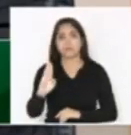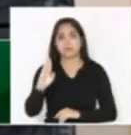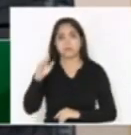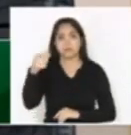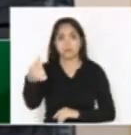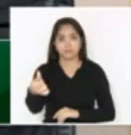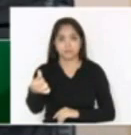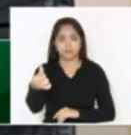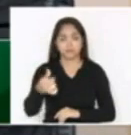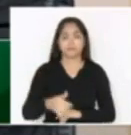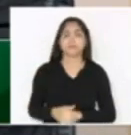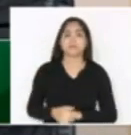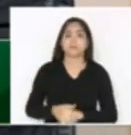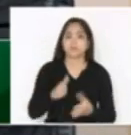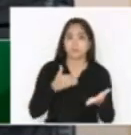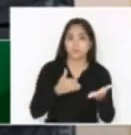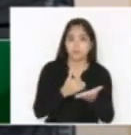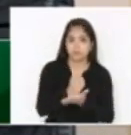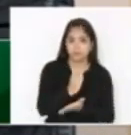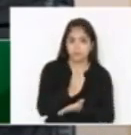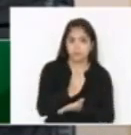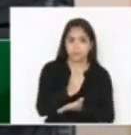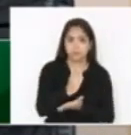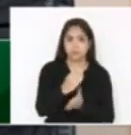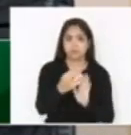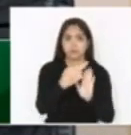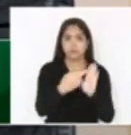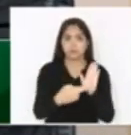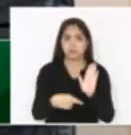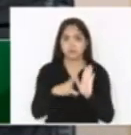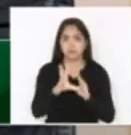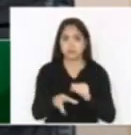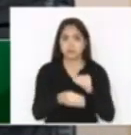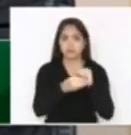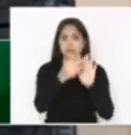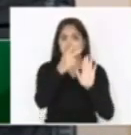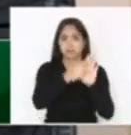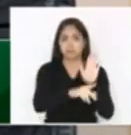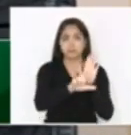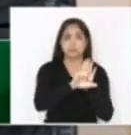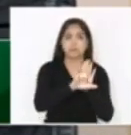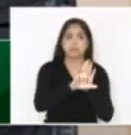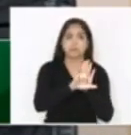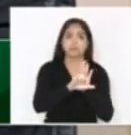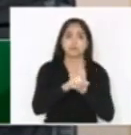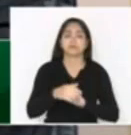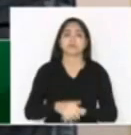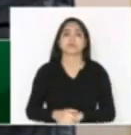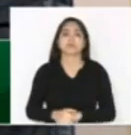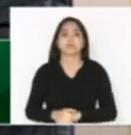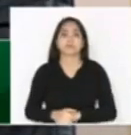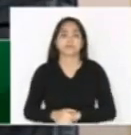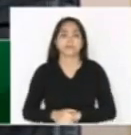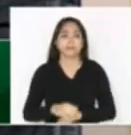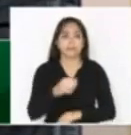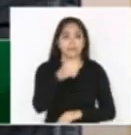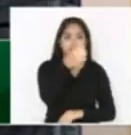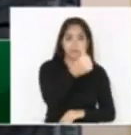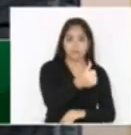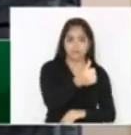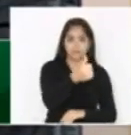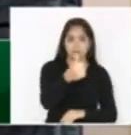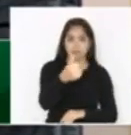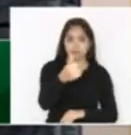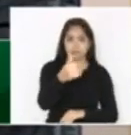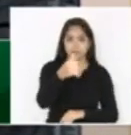725/2016. Foram aprovadas as redações finais exaradas aos projetos de lei números